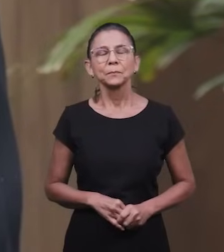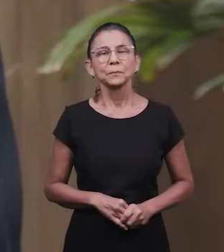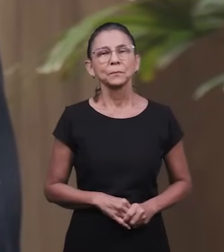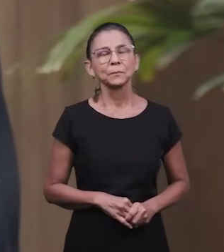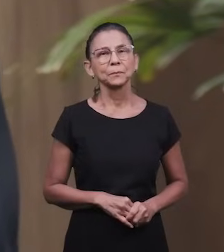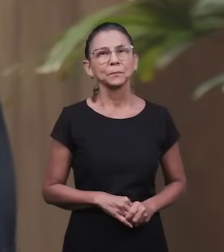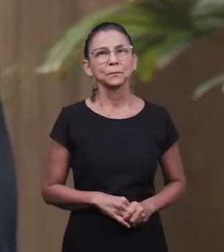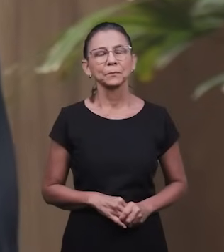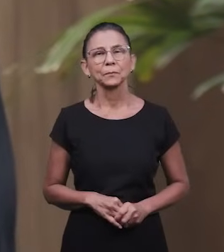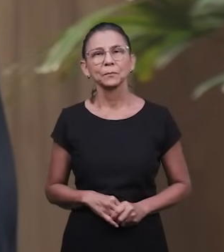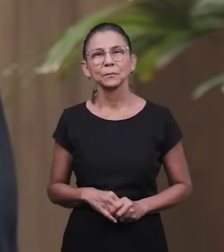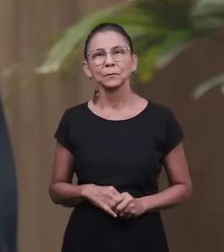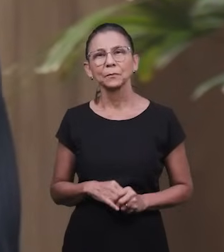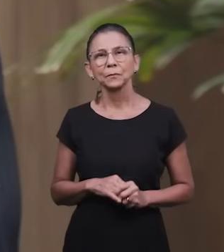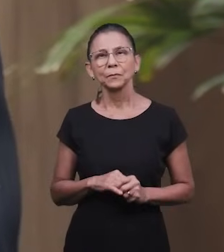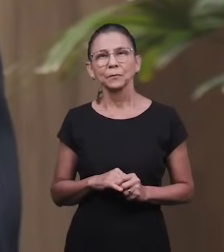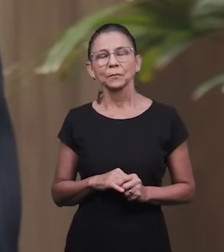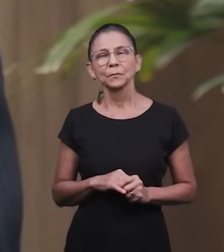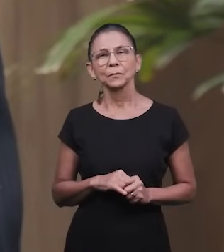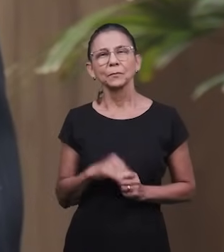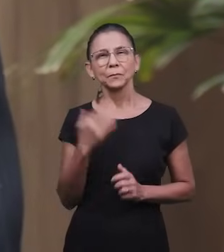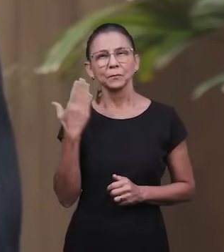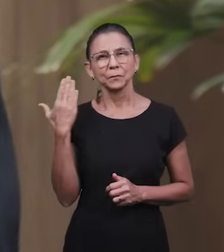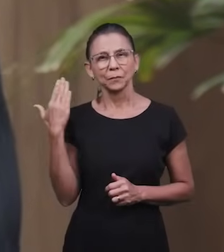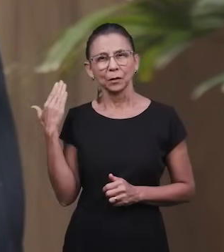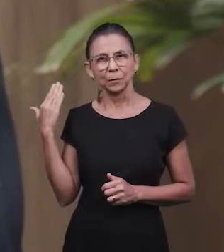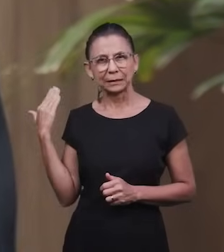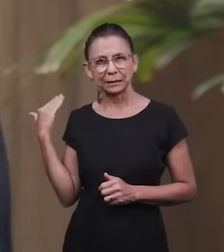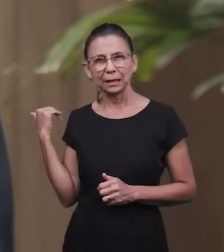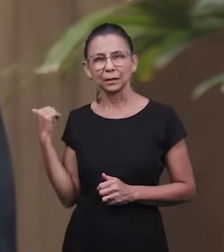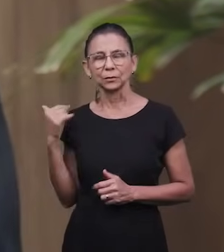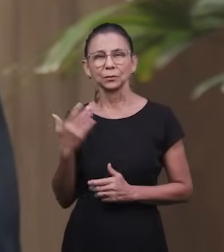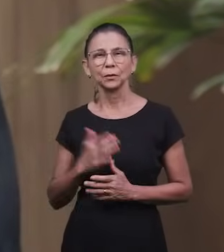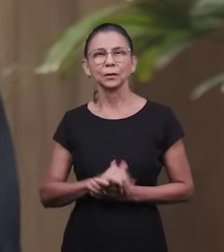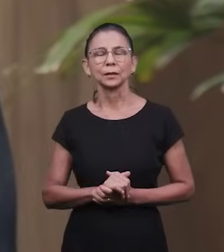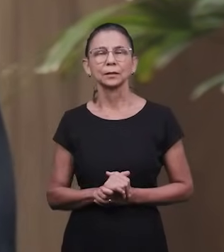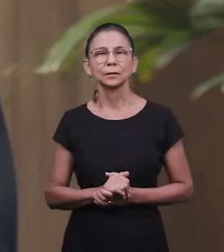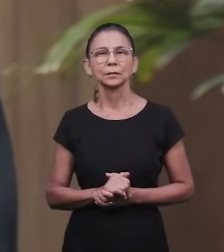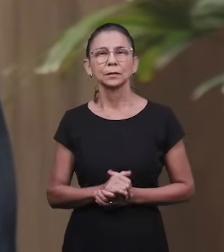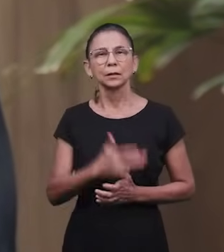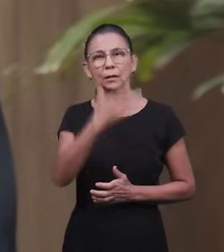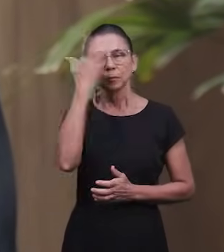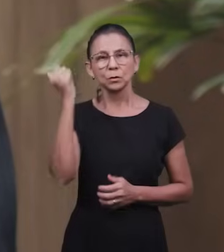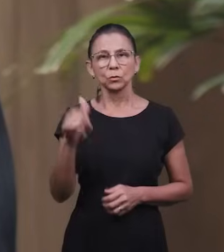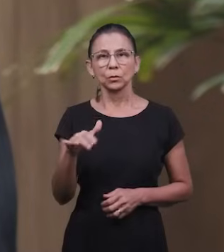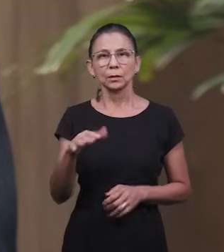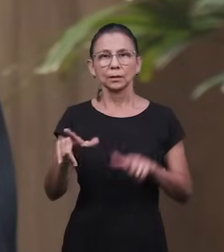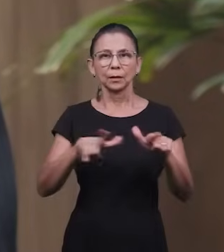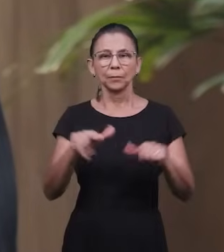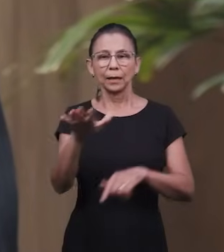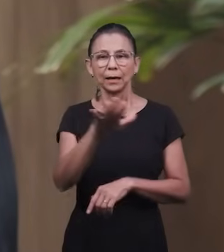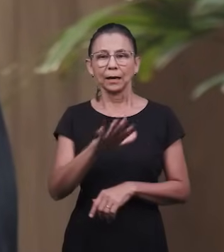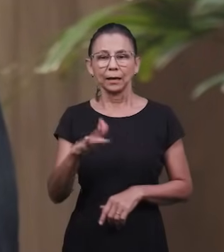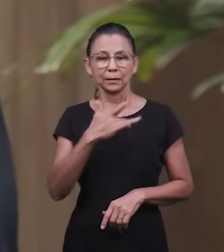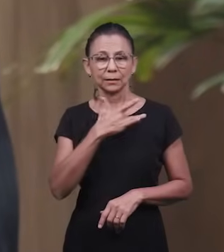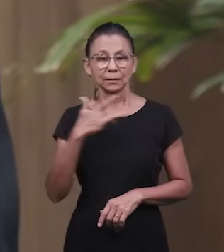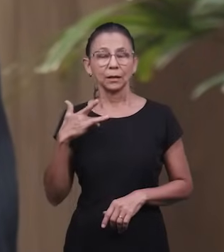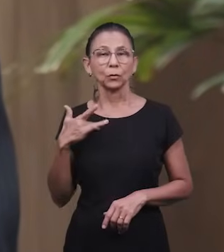em dias passados uma pessoa da área de saúde e essa